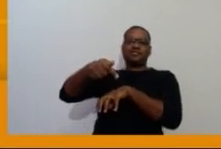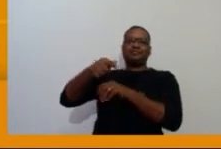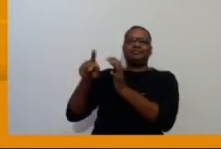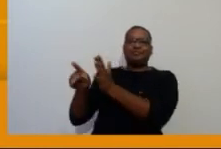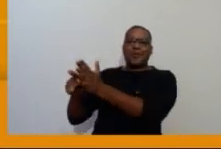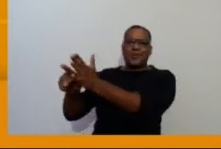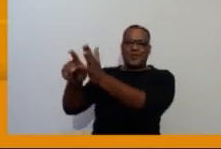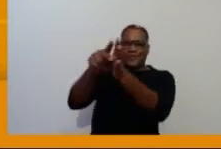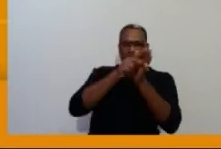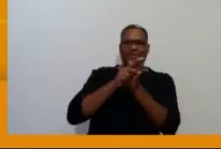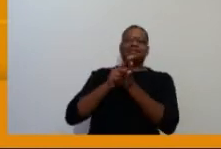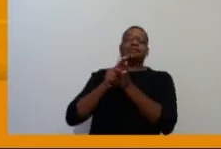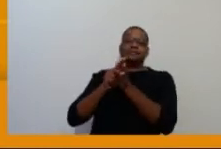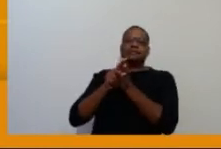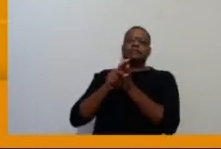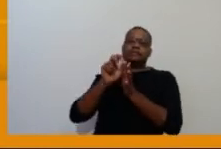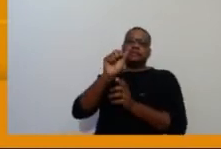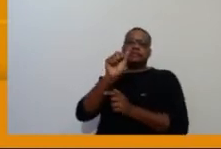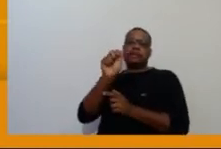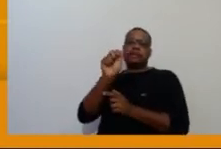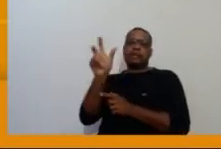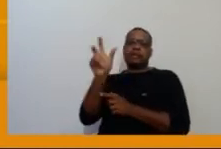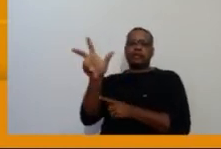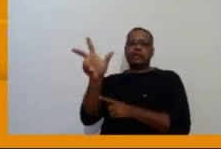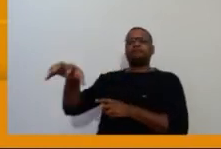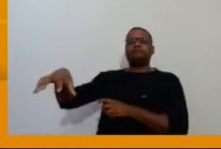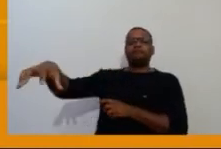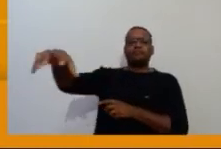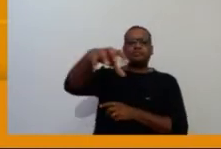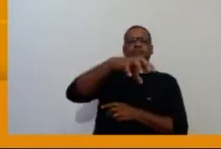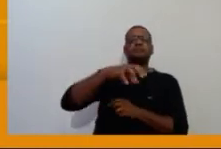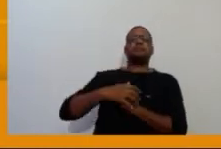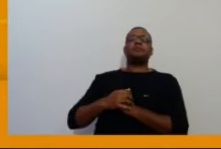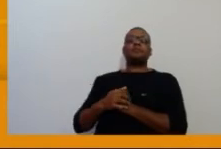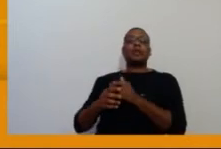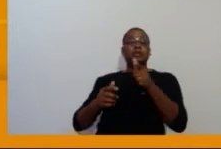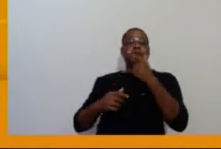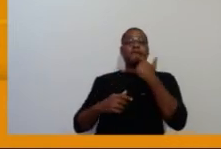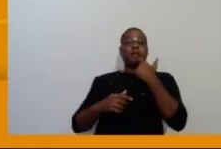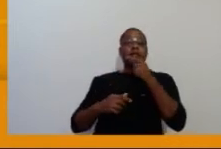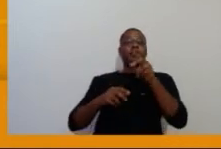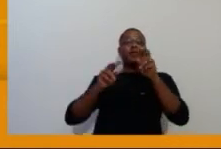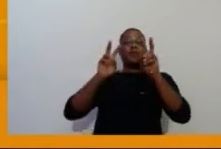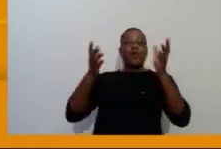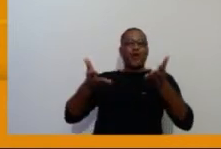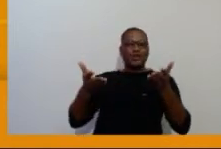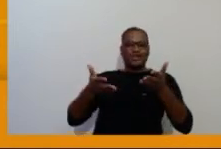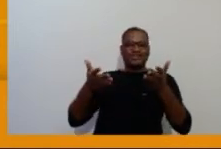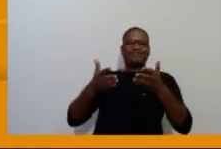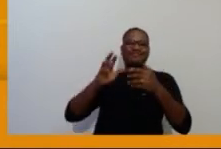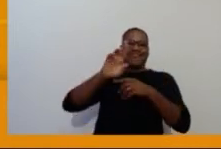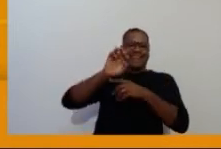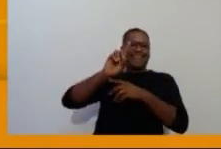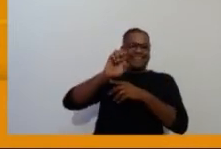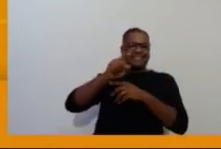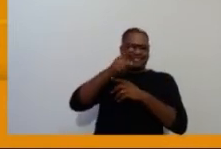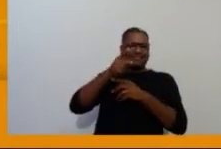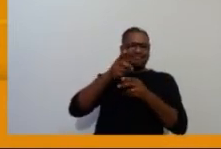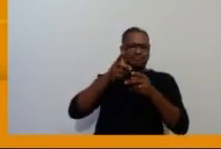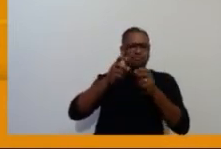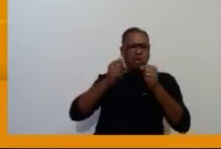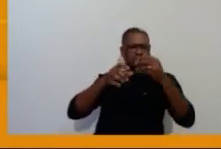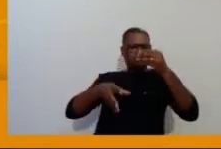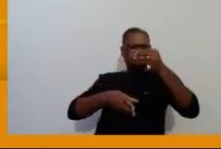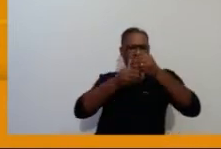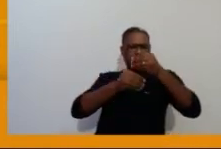vez mais, e aí você ia partir justamente para a nossa rede atual, parece. Porém,